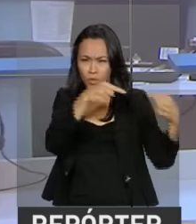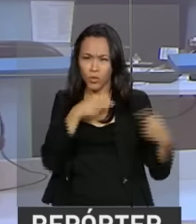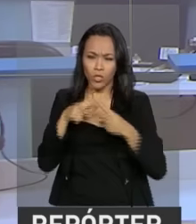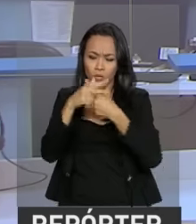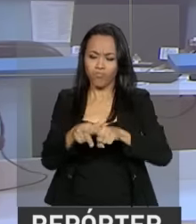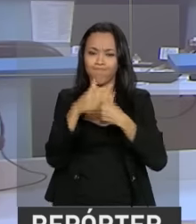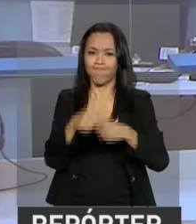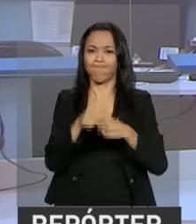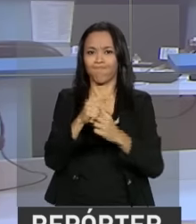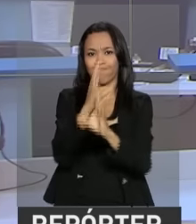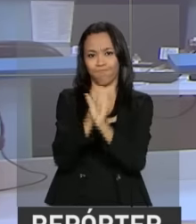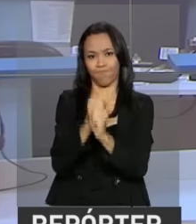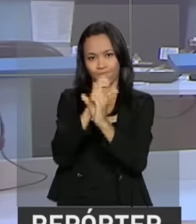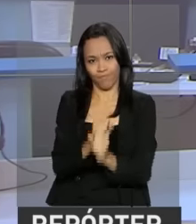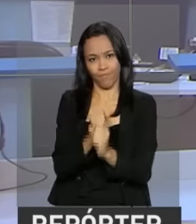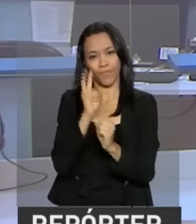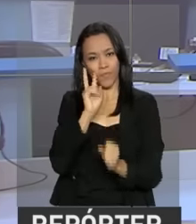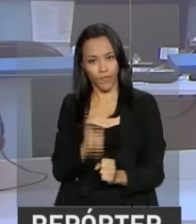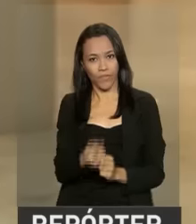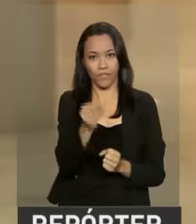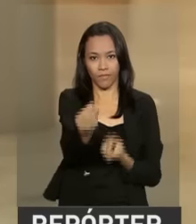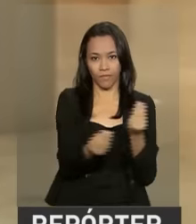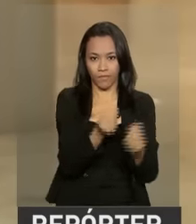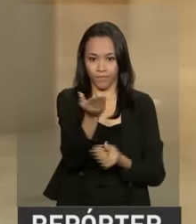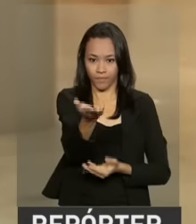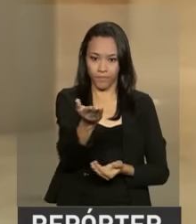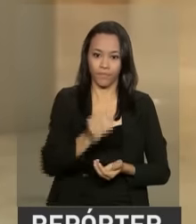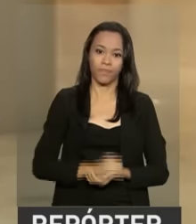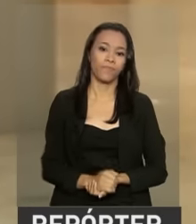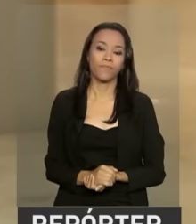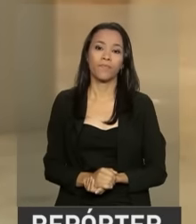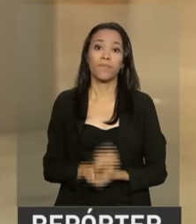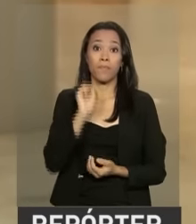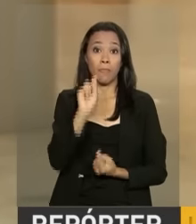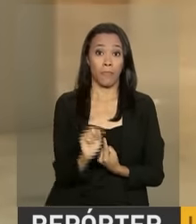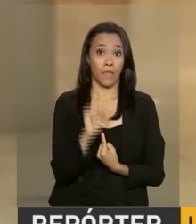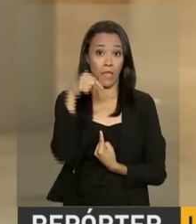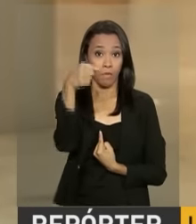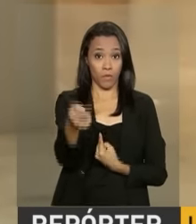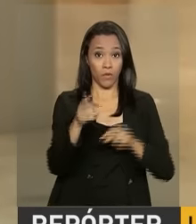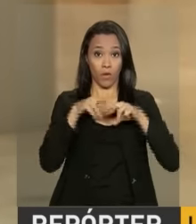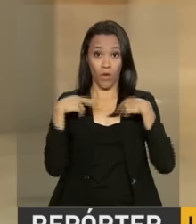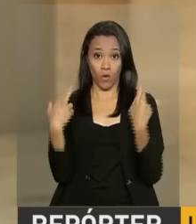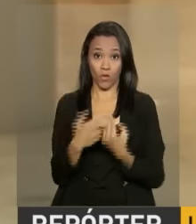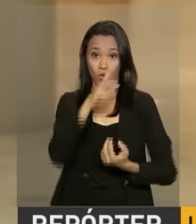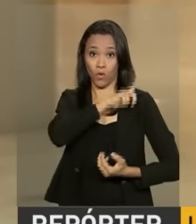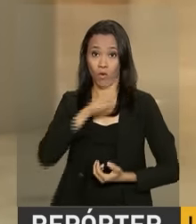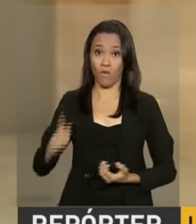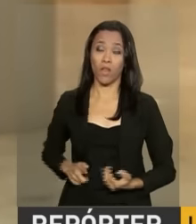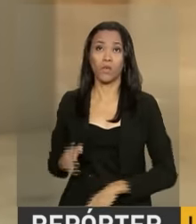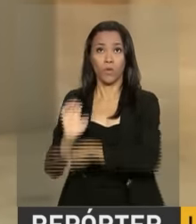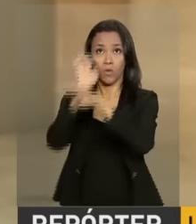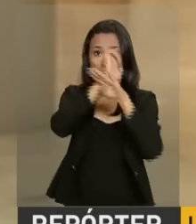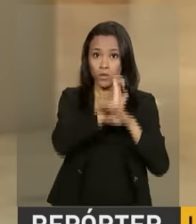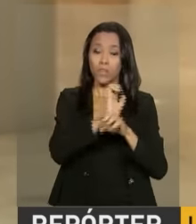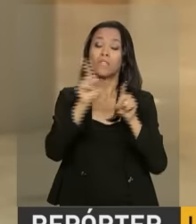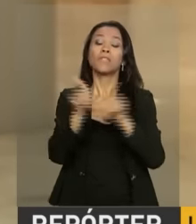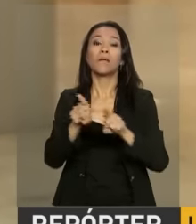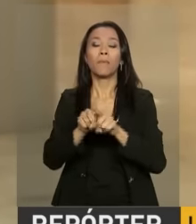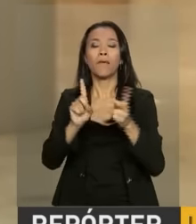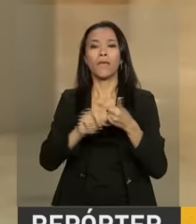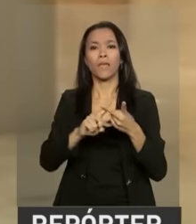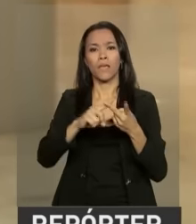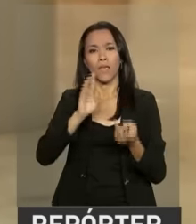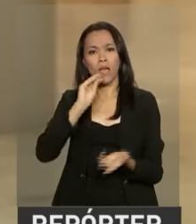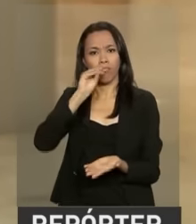o encontro no Palácio do Planalto após reunião com governadores a presidência da república informou em